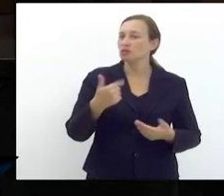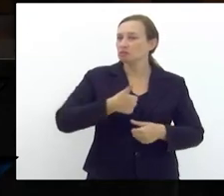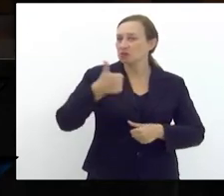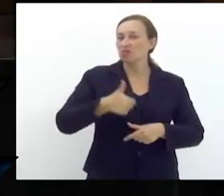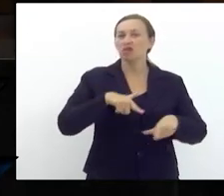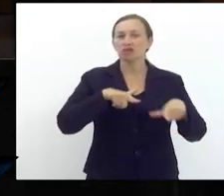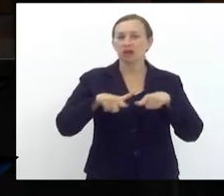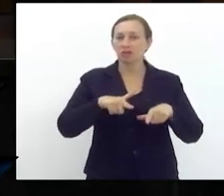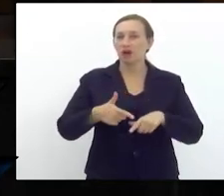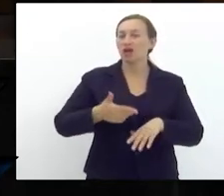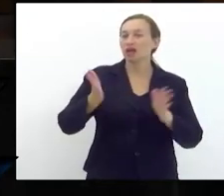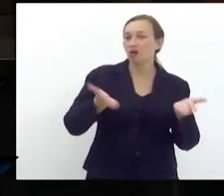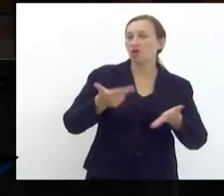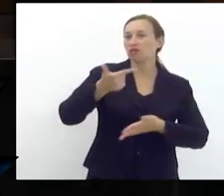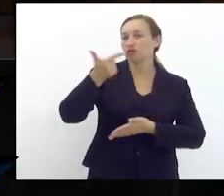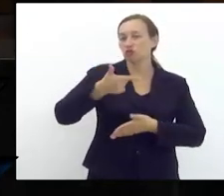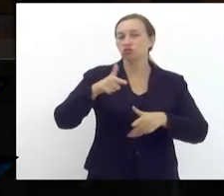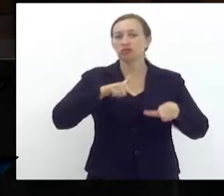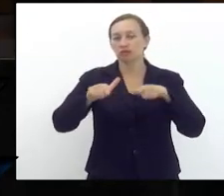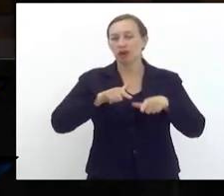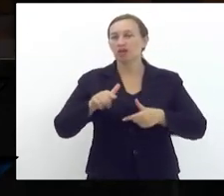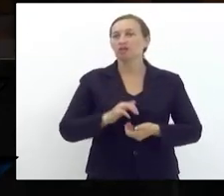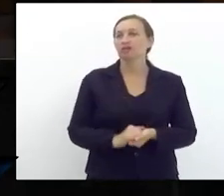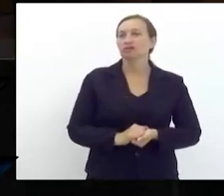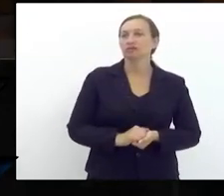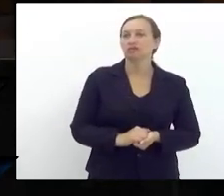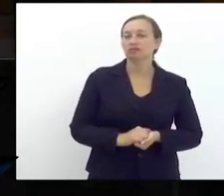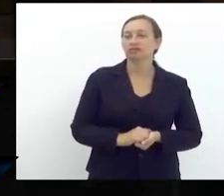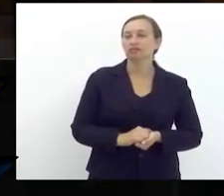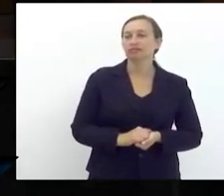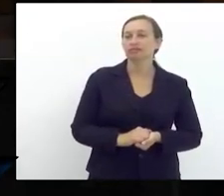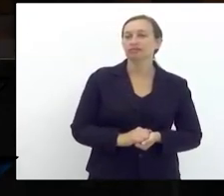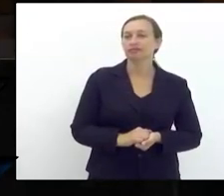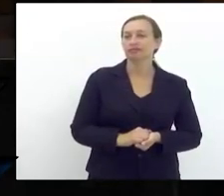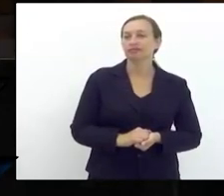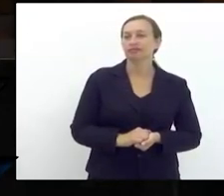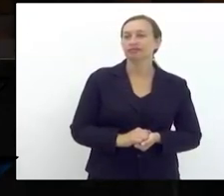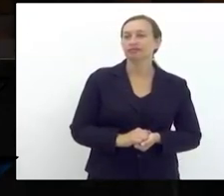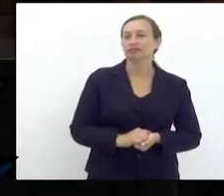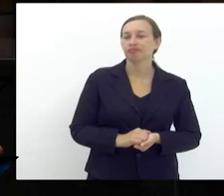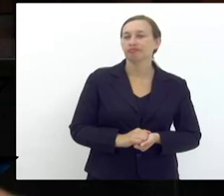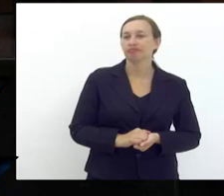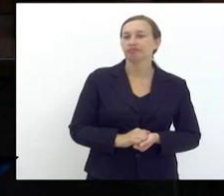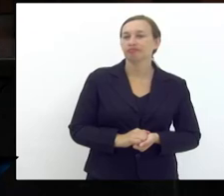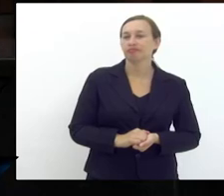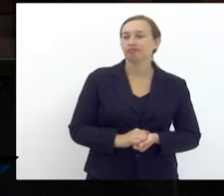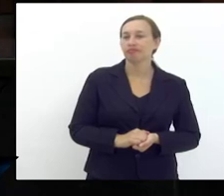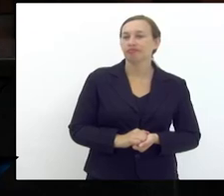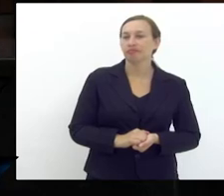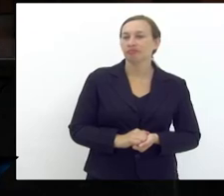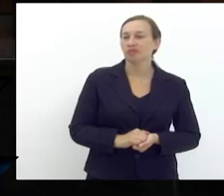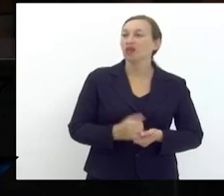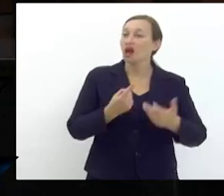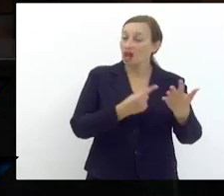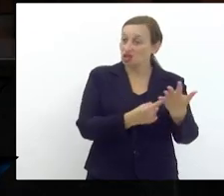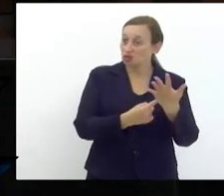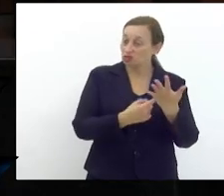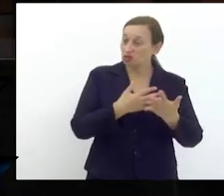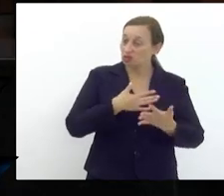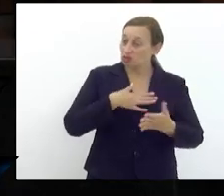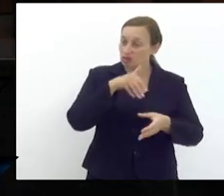mandato e agora no seu segundo mandato isso refletindo na nossa eleição